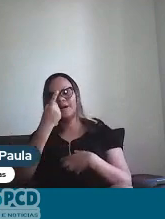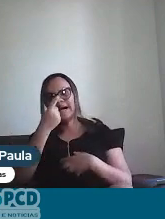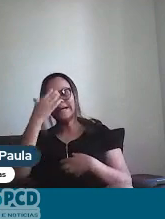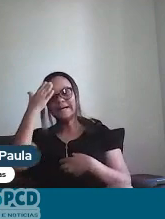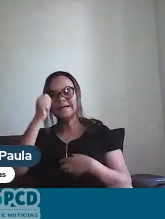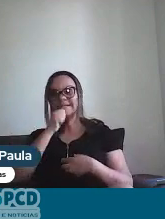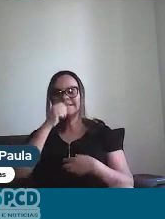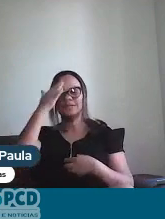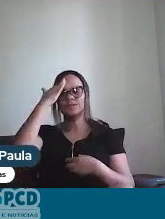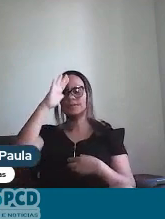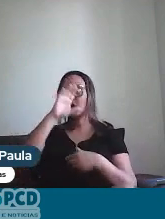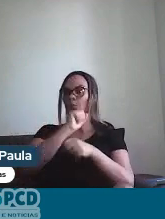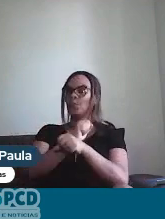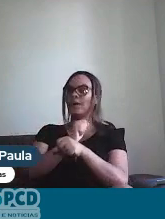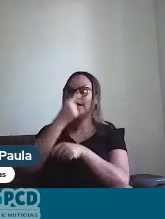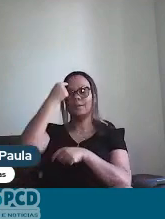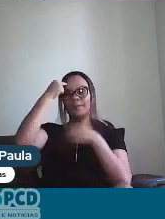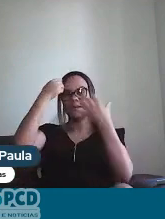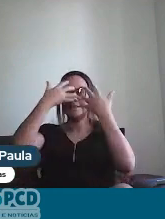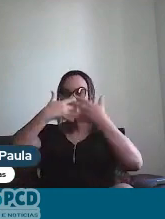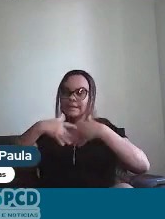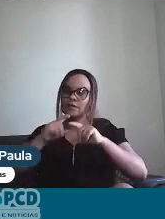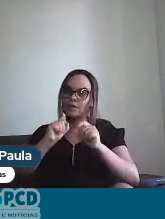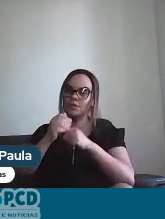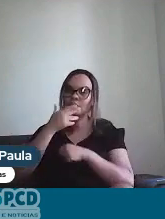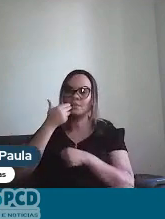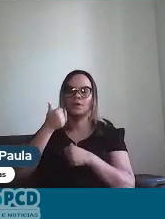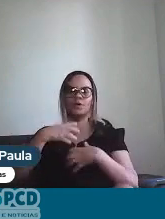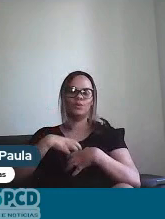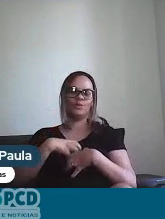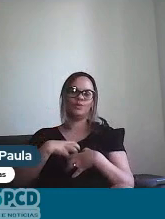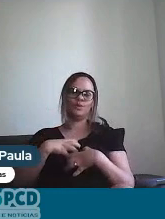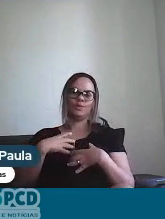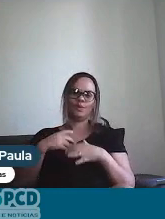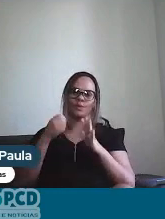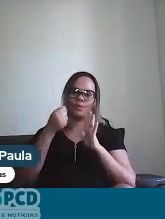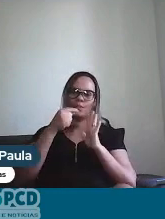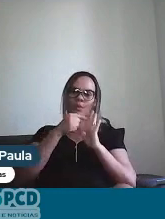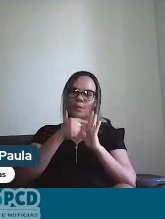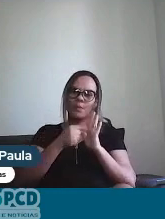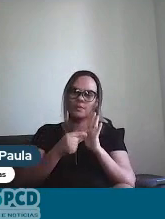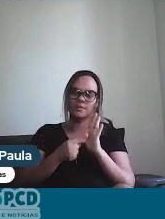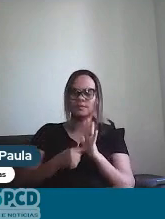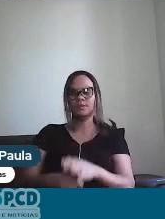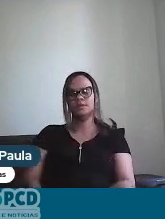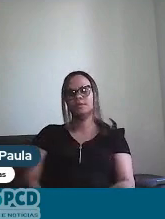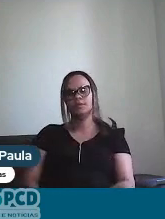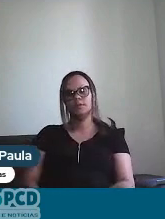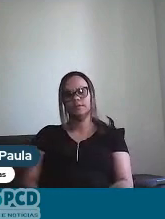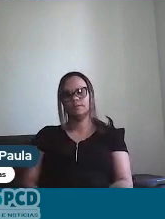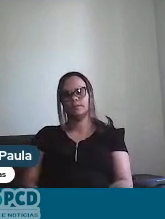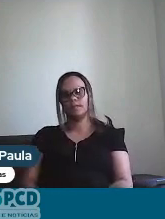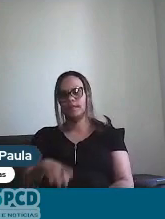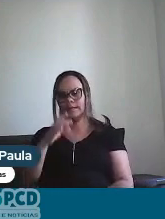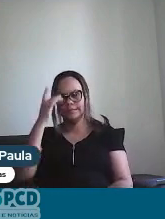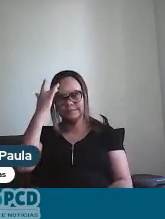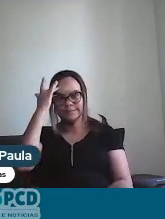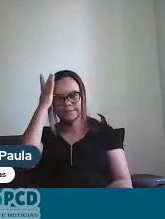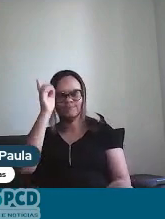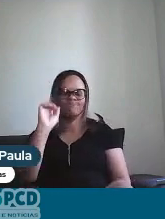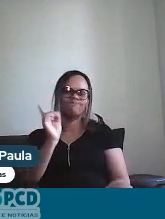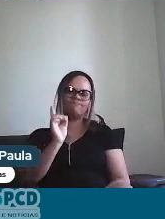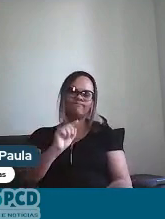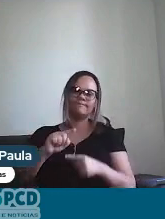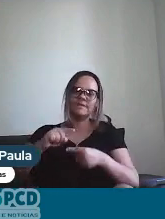a gente tem que parar para pensar um pouquinho qual seria a melhor forma de fazer a pontuação, né? Então, assim, não é uma coisa simples que de um dia para